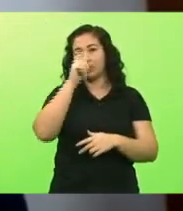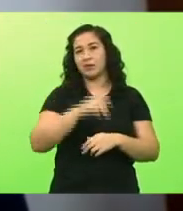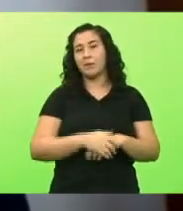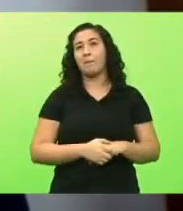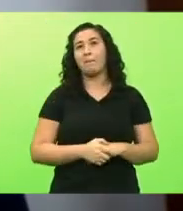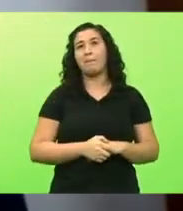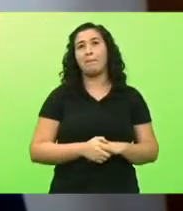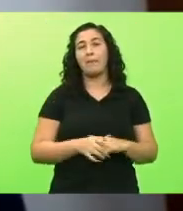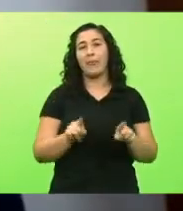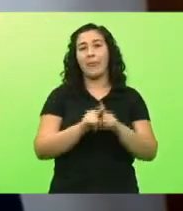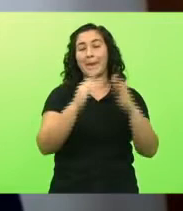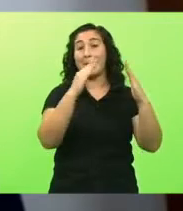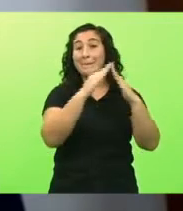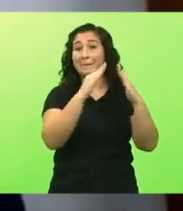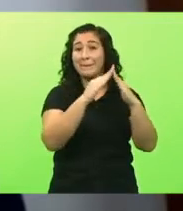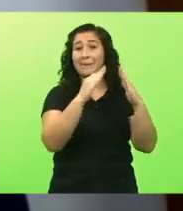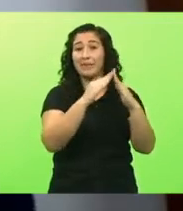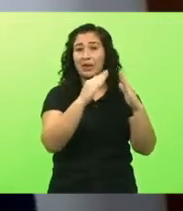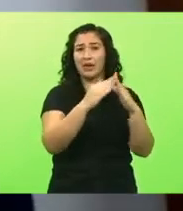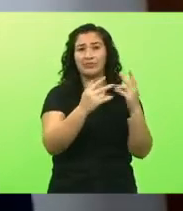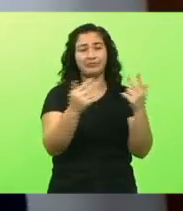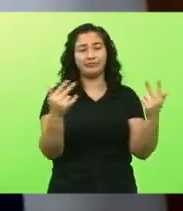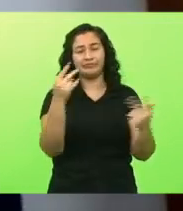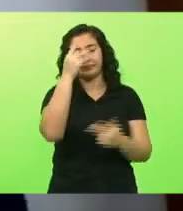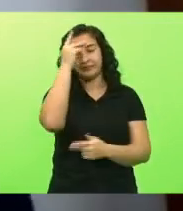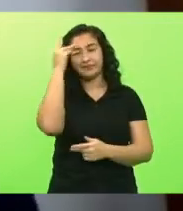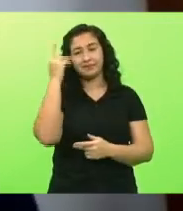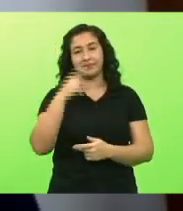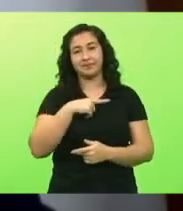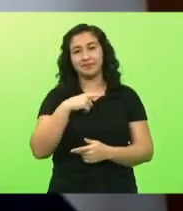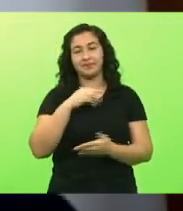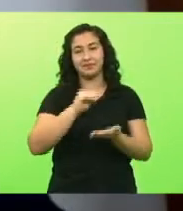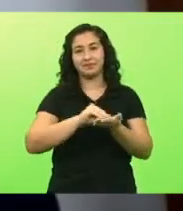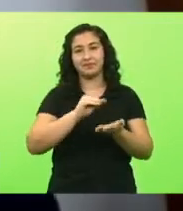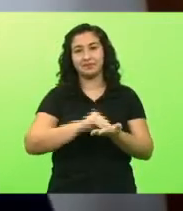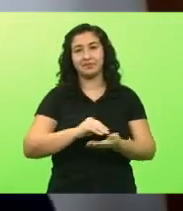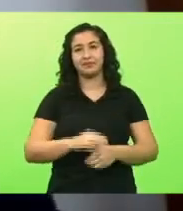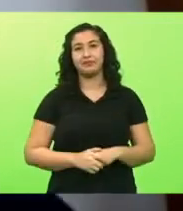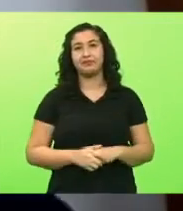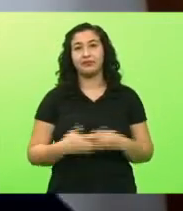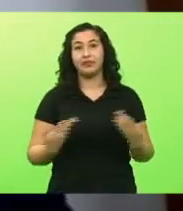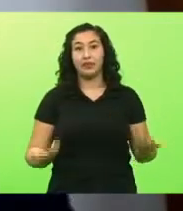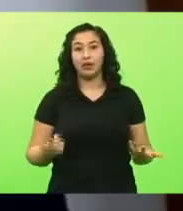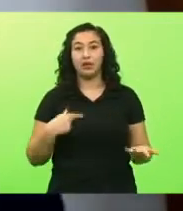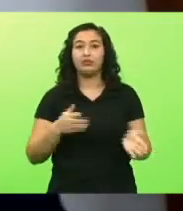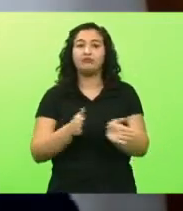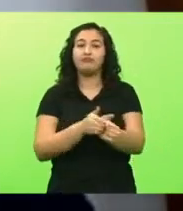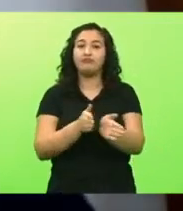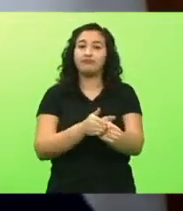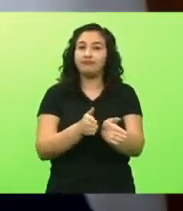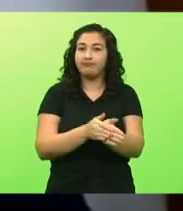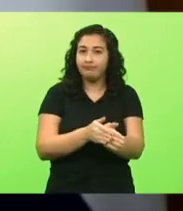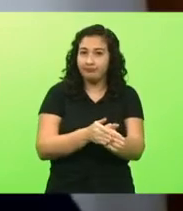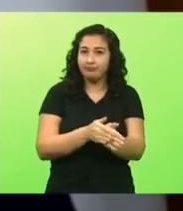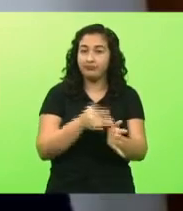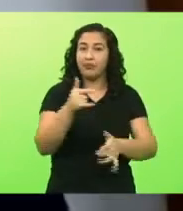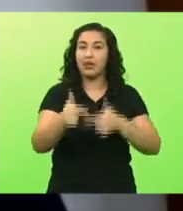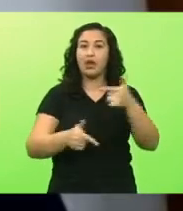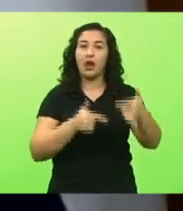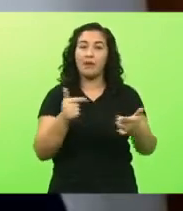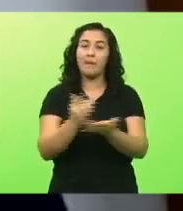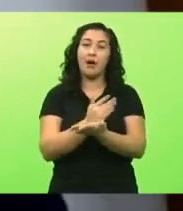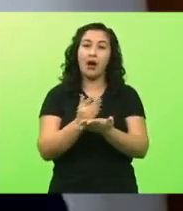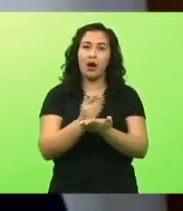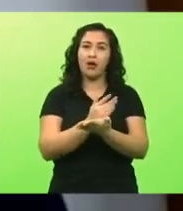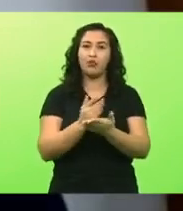para lares de vários catarinenses. Então, eu venho aqui elogiar o trabalho de alguns